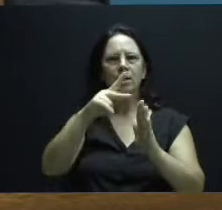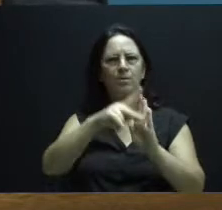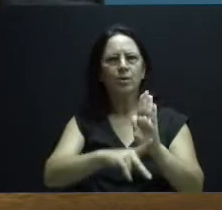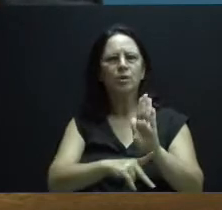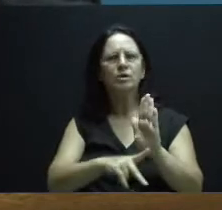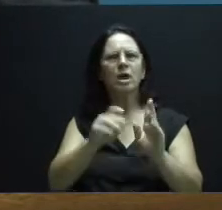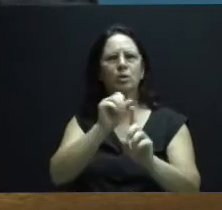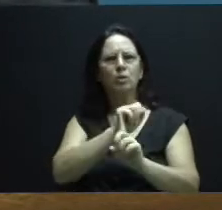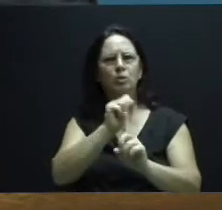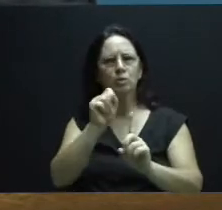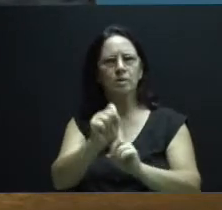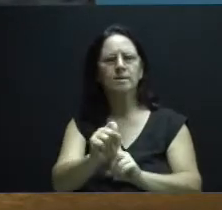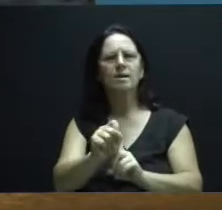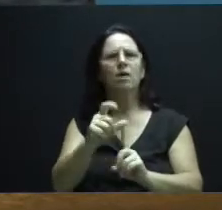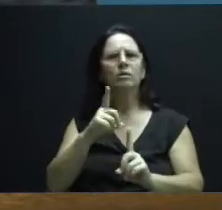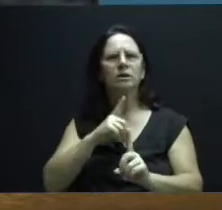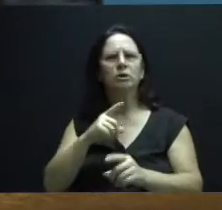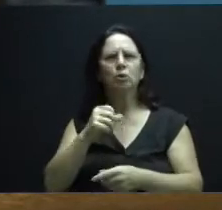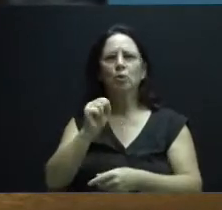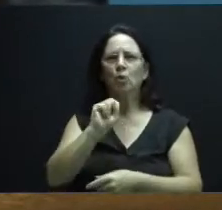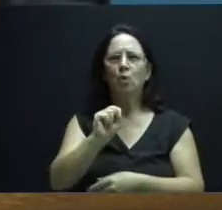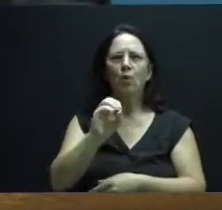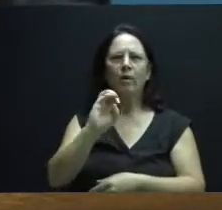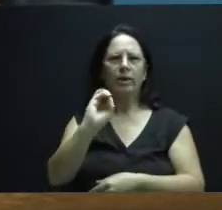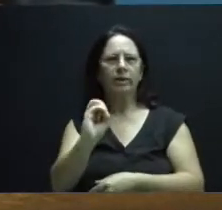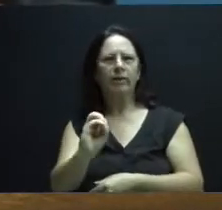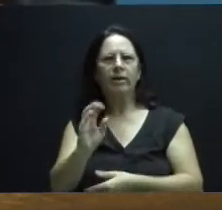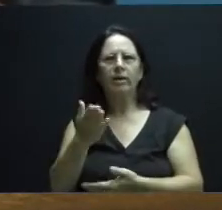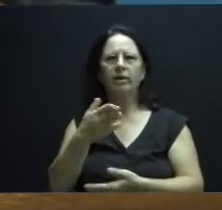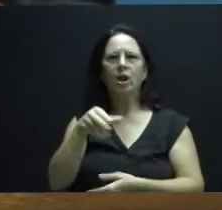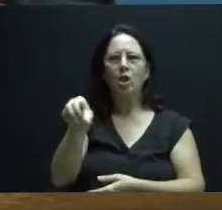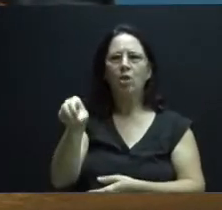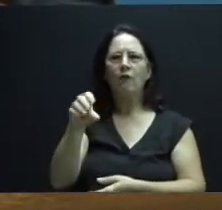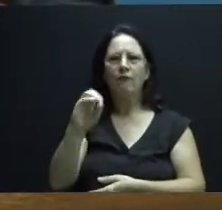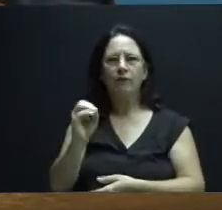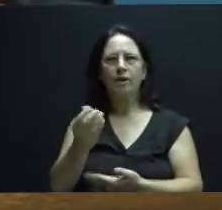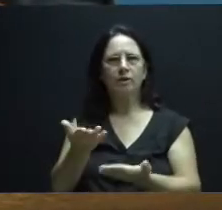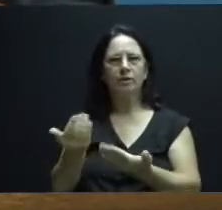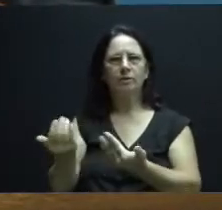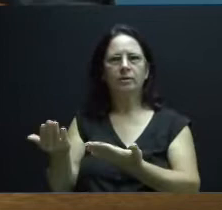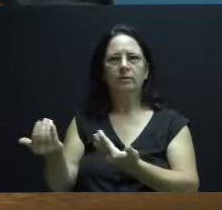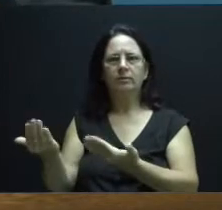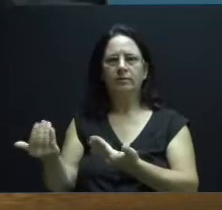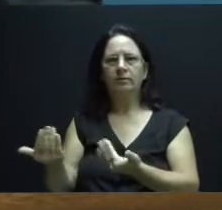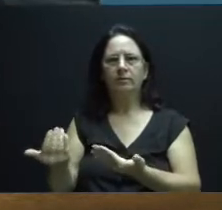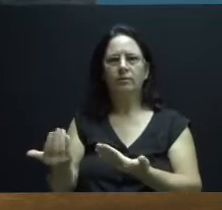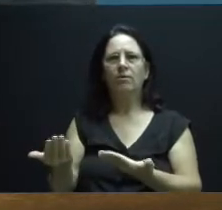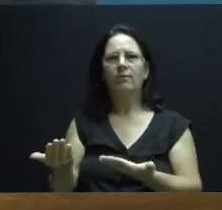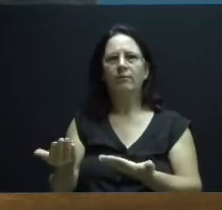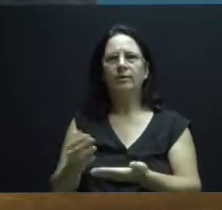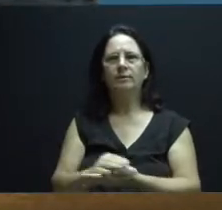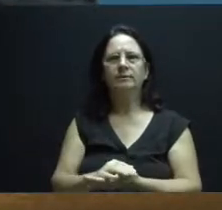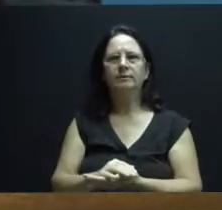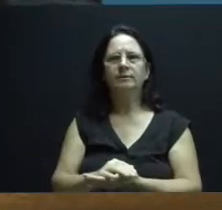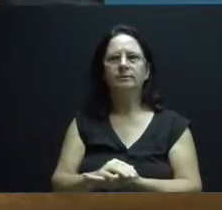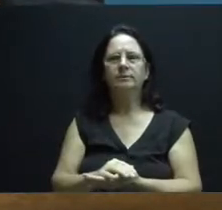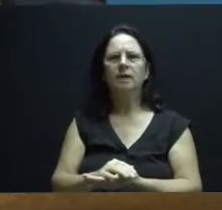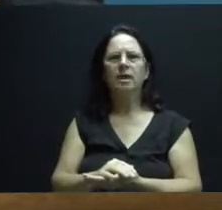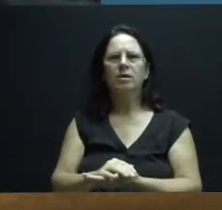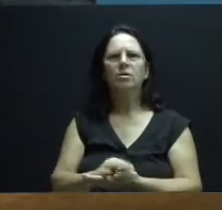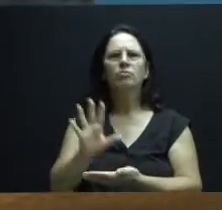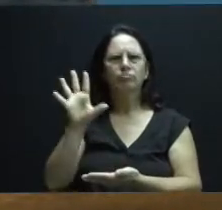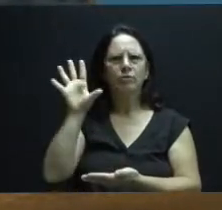na qual atende cerca de 80 90 jovens do nosso município eu ouvi o presidente